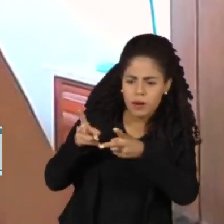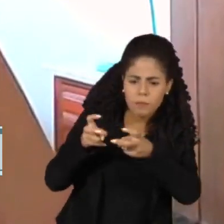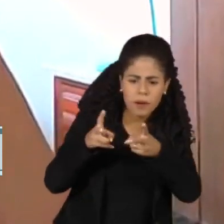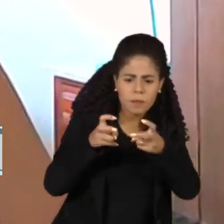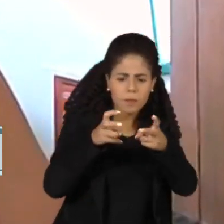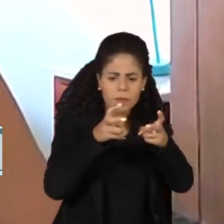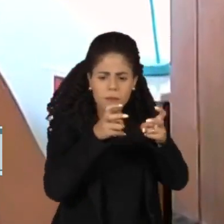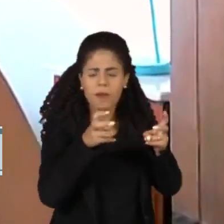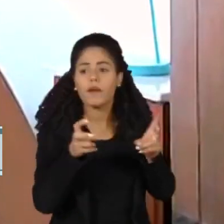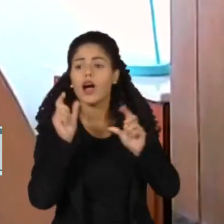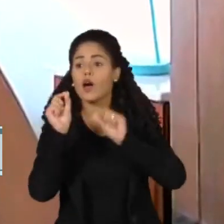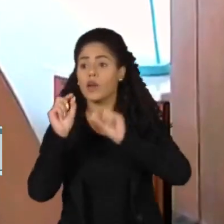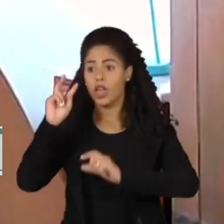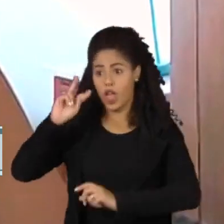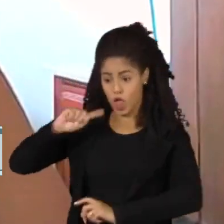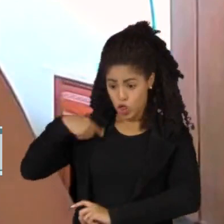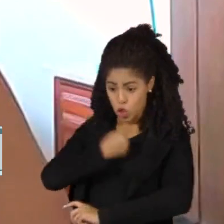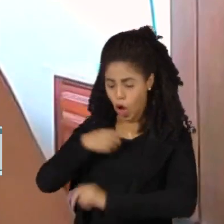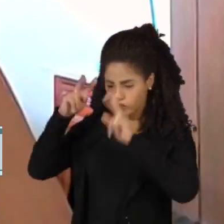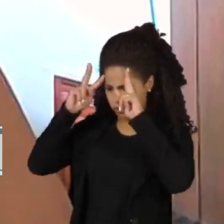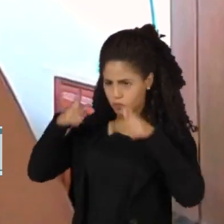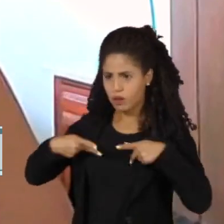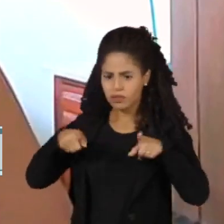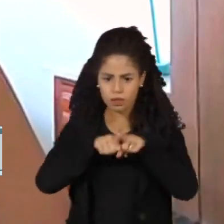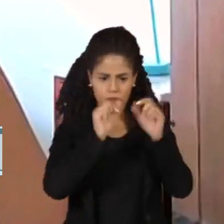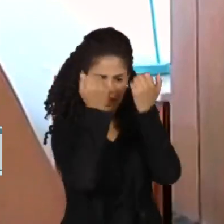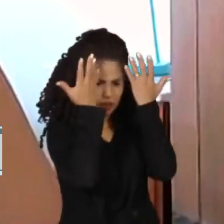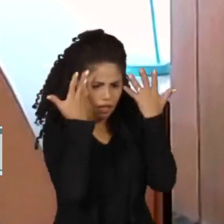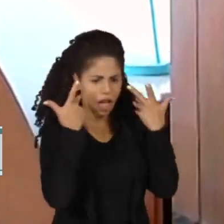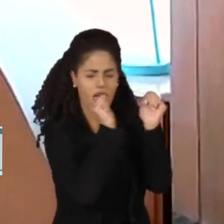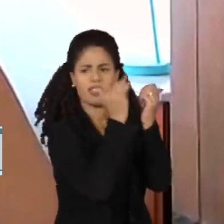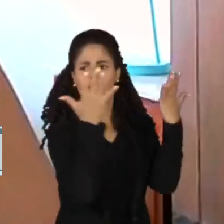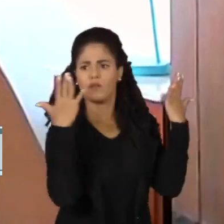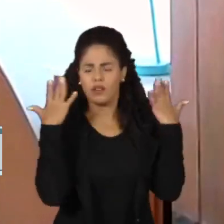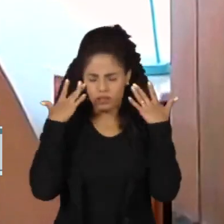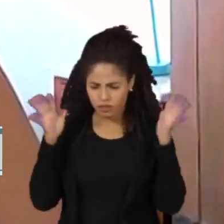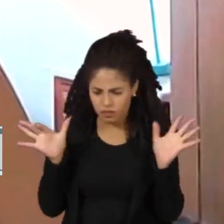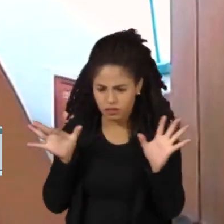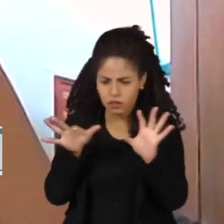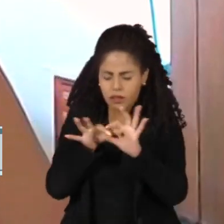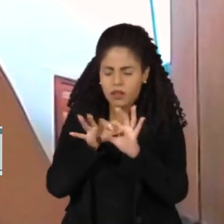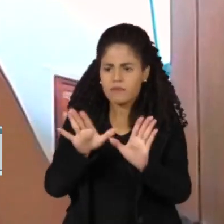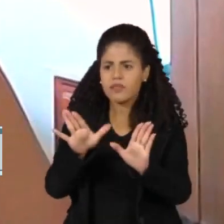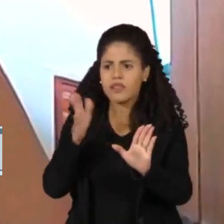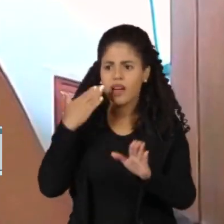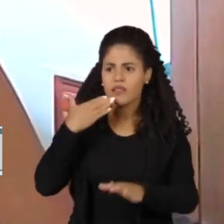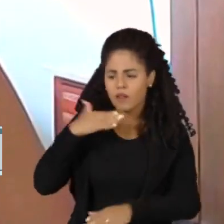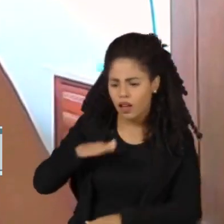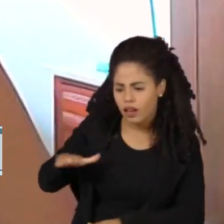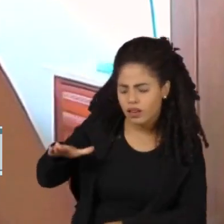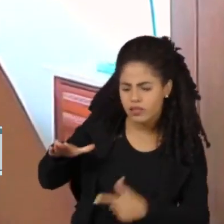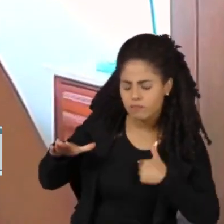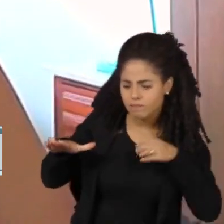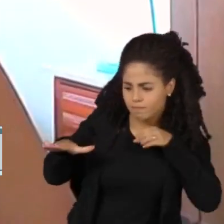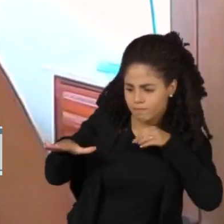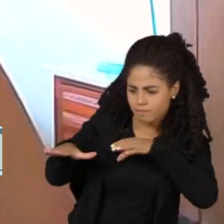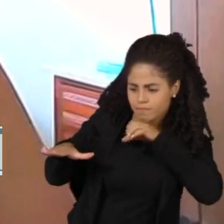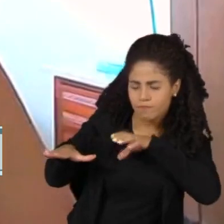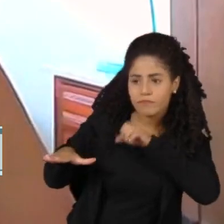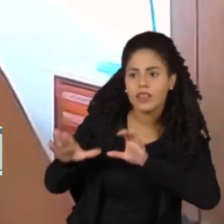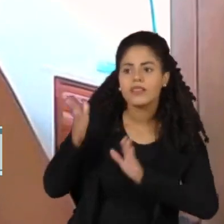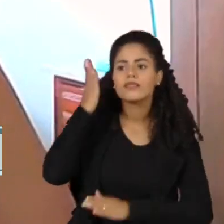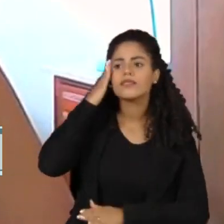que existe entre nós, humanos, e a natureza. Então a criança ela precisa se manter